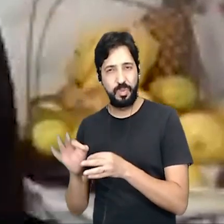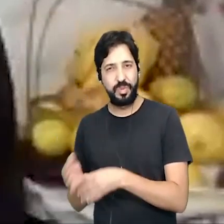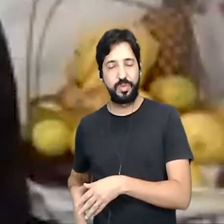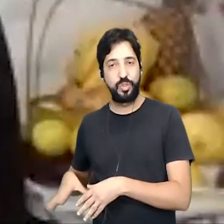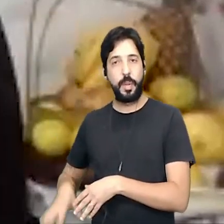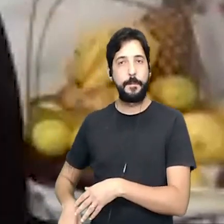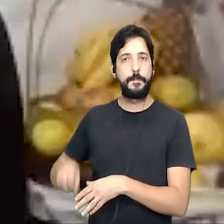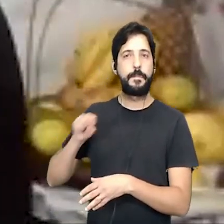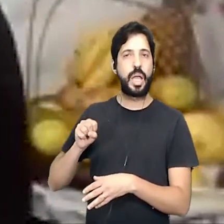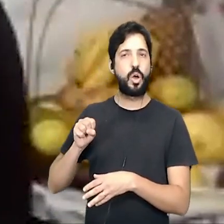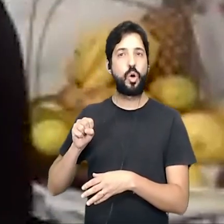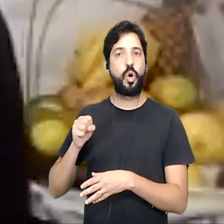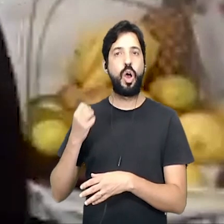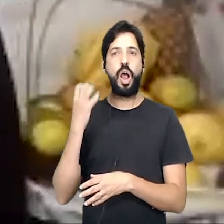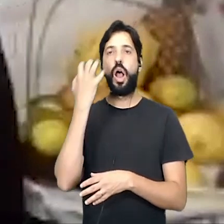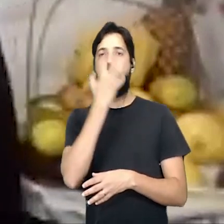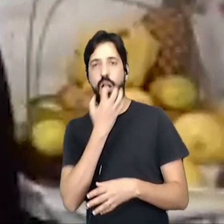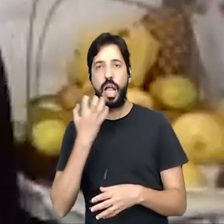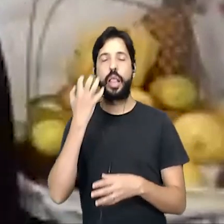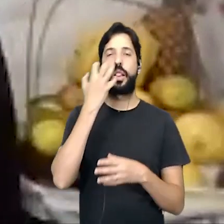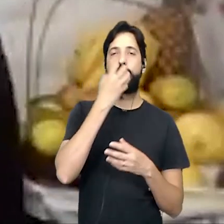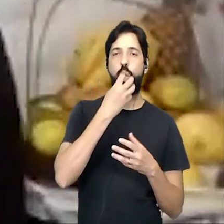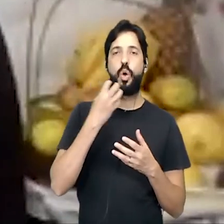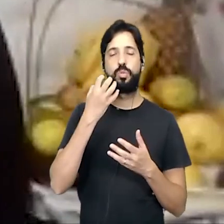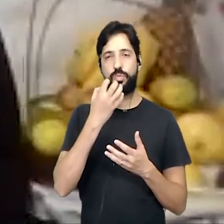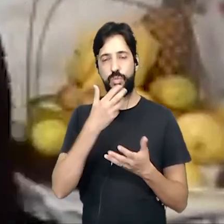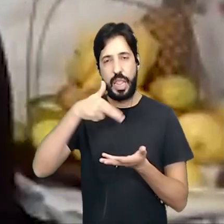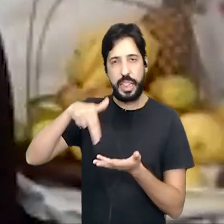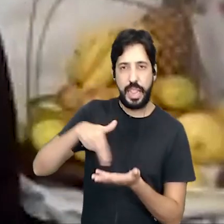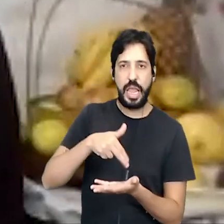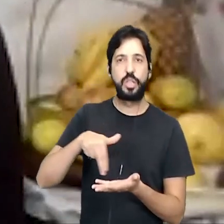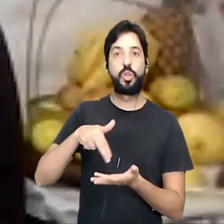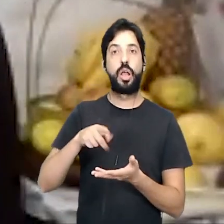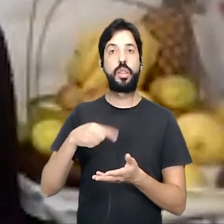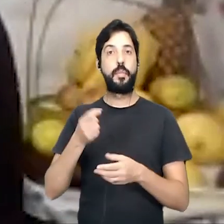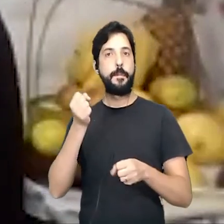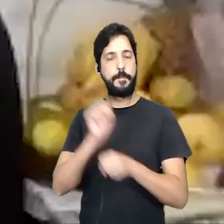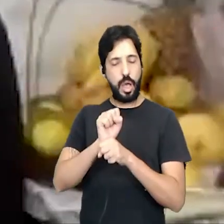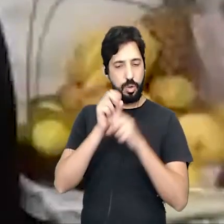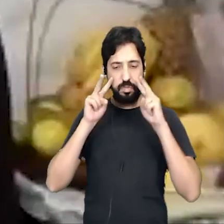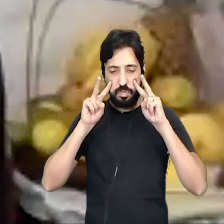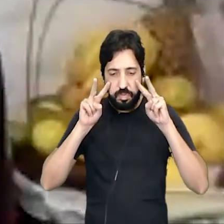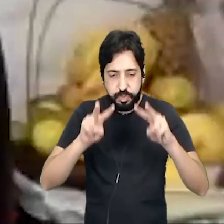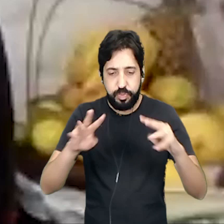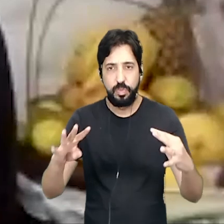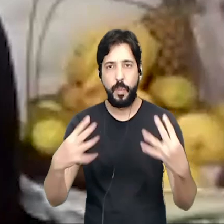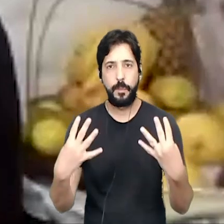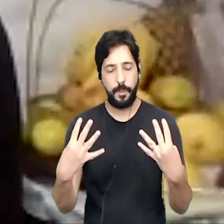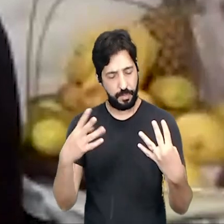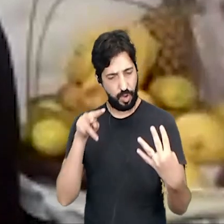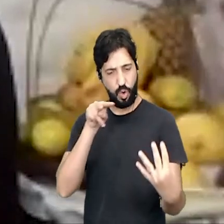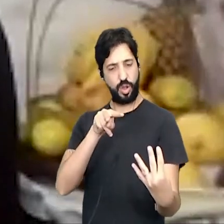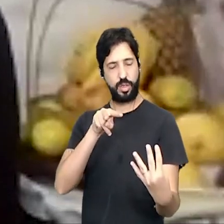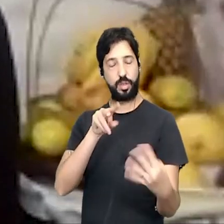de palha costurada, tirou um maracá, cantou, jogou um canto ali, dançou, e de repente ele parou, olhou para o público